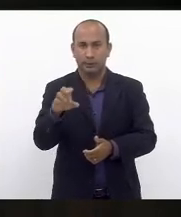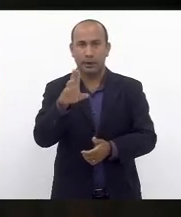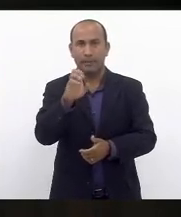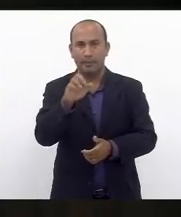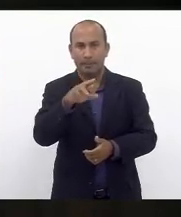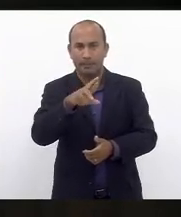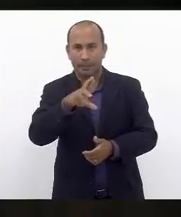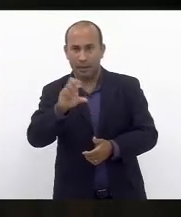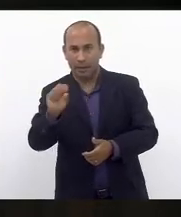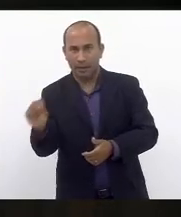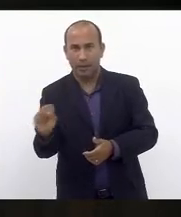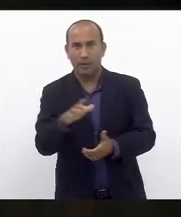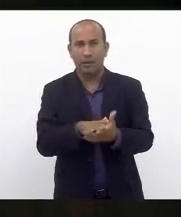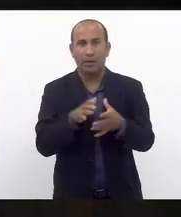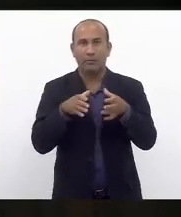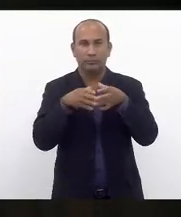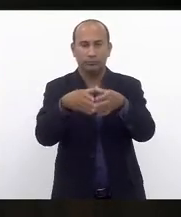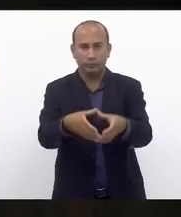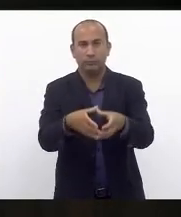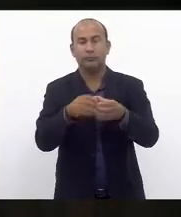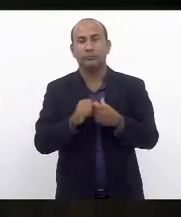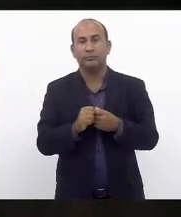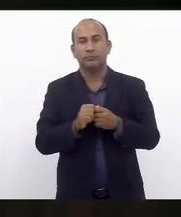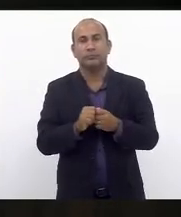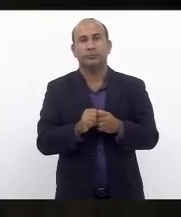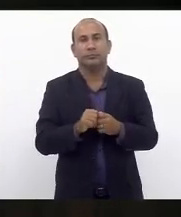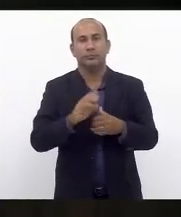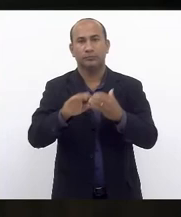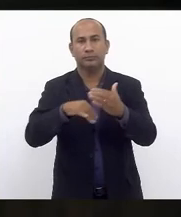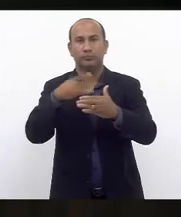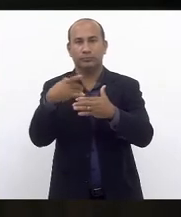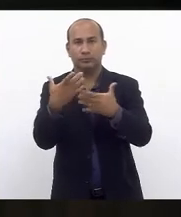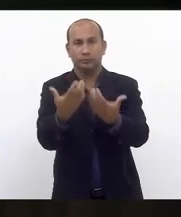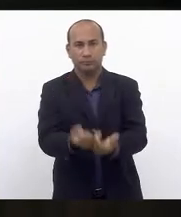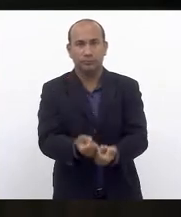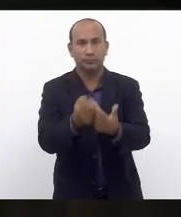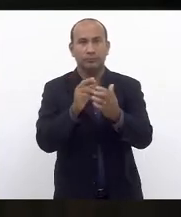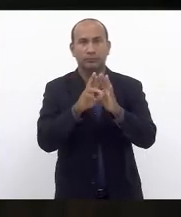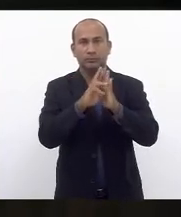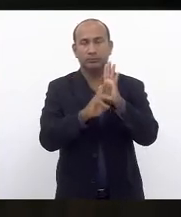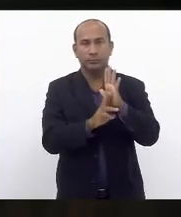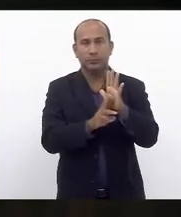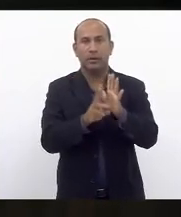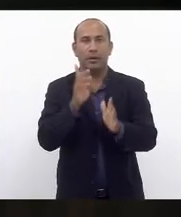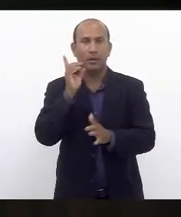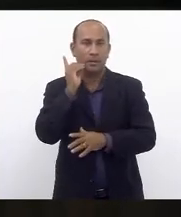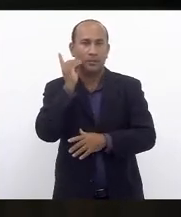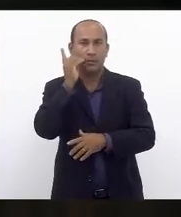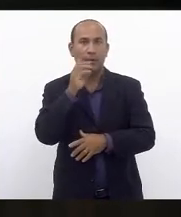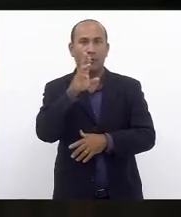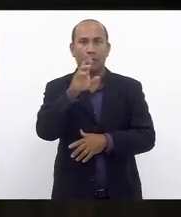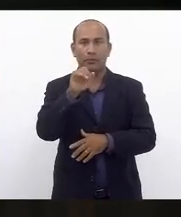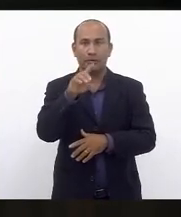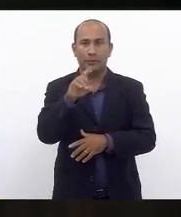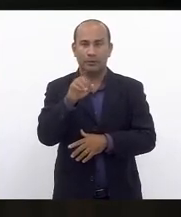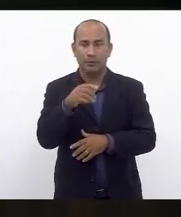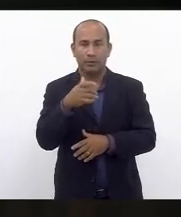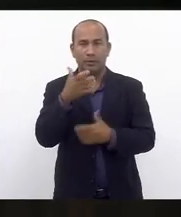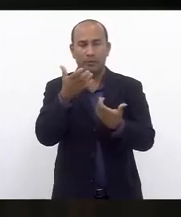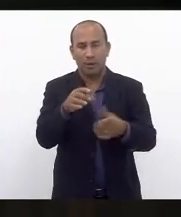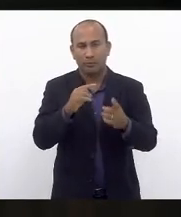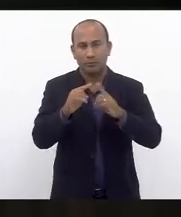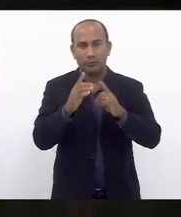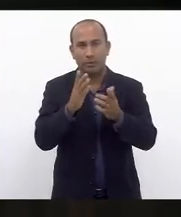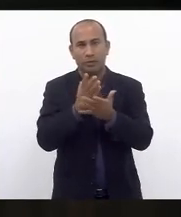Júnior. Parecer da Comissão de Normas Internas e Proposições Externas favorável. Relator, deputado Rodrigo Amorim. Em discussão, não havendo que